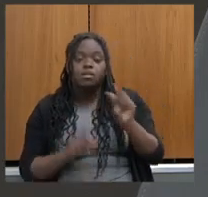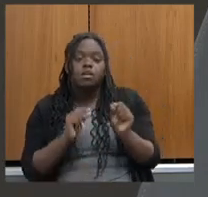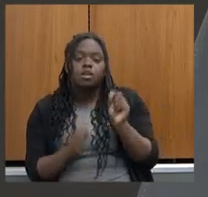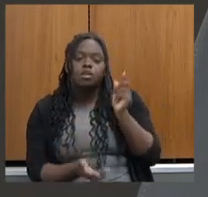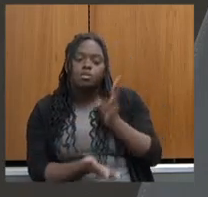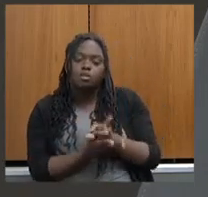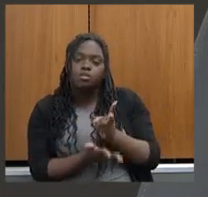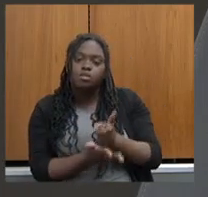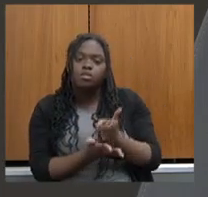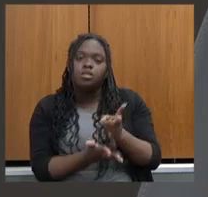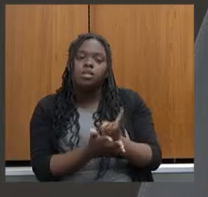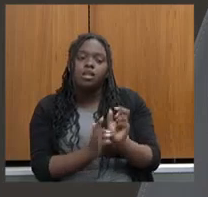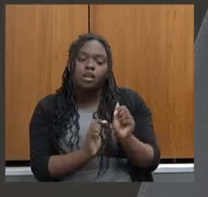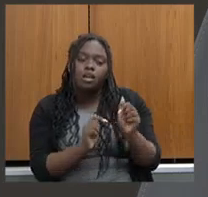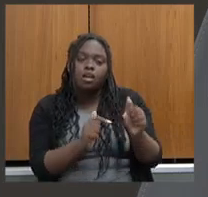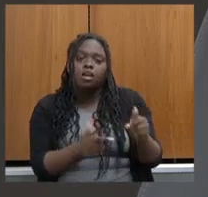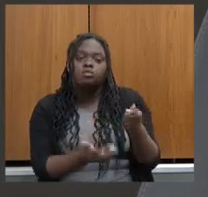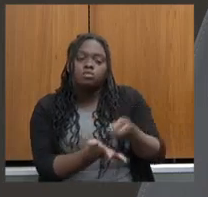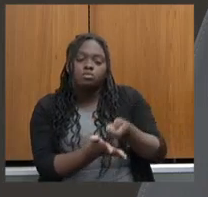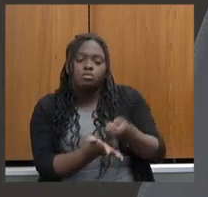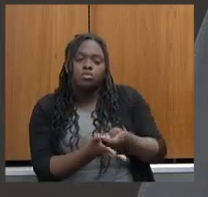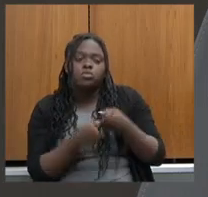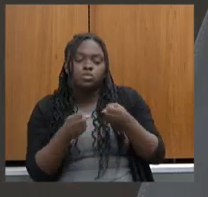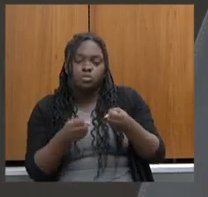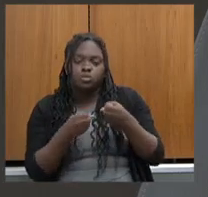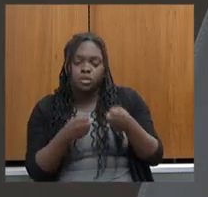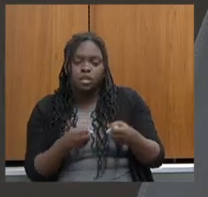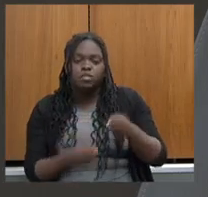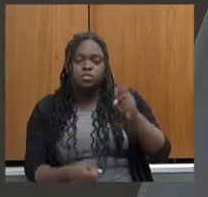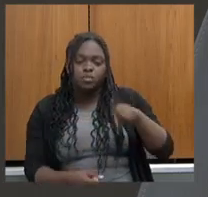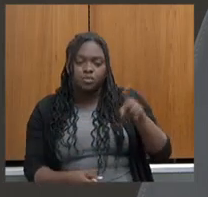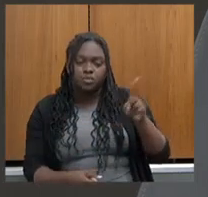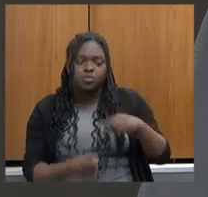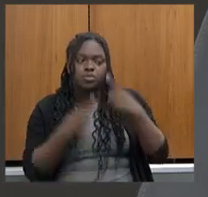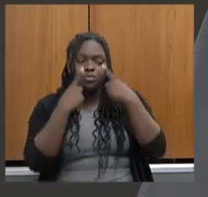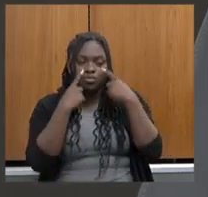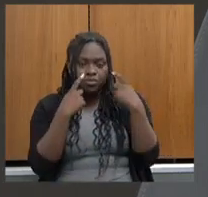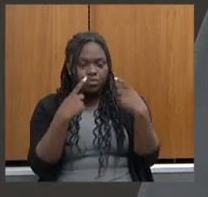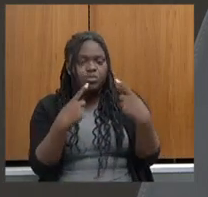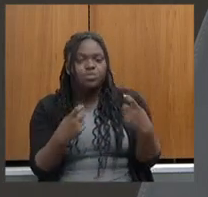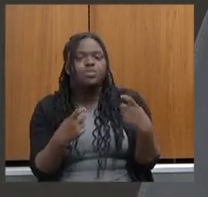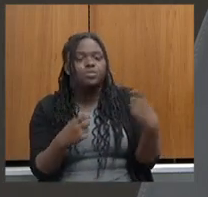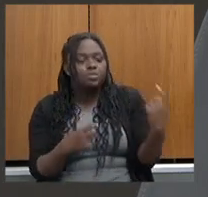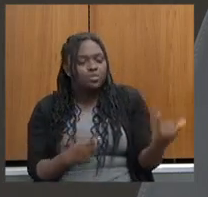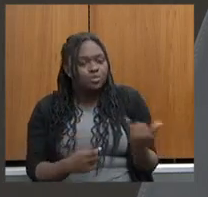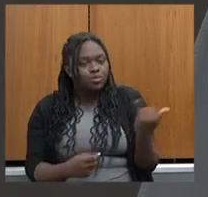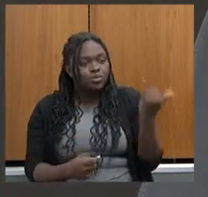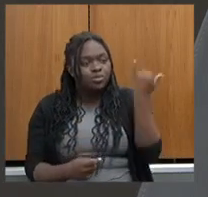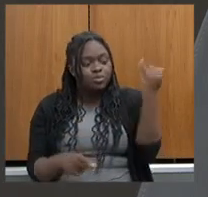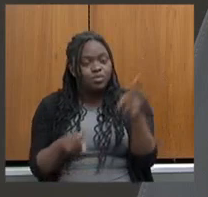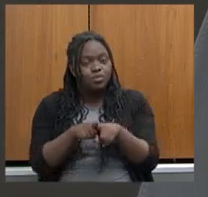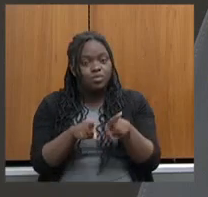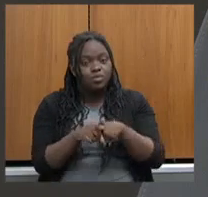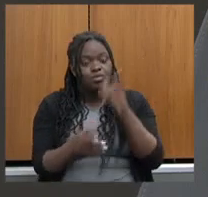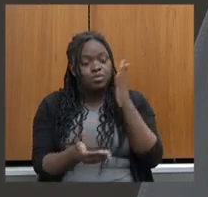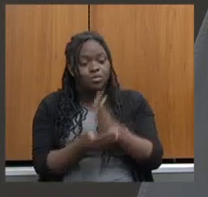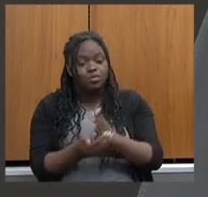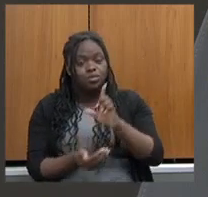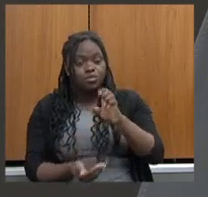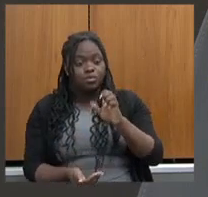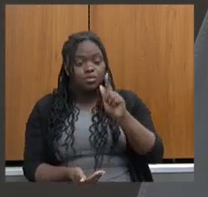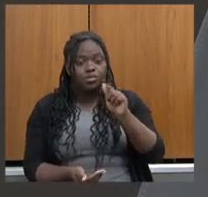e reiterados atos de abuso de autoridade violação direito e garantias fundamentais como a legalidade e o devido processo legal